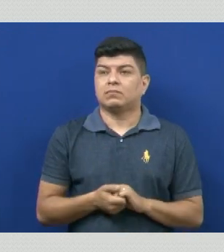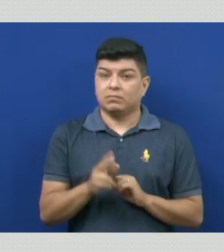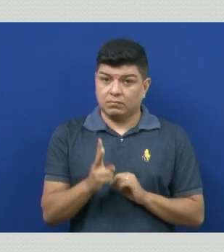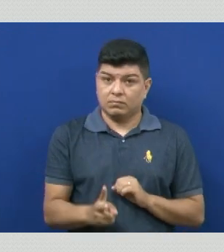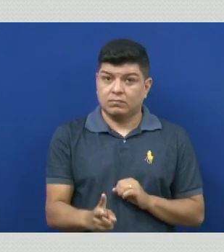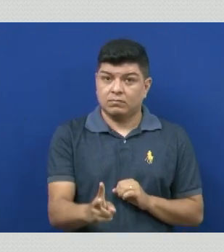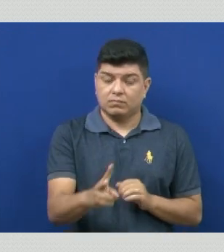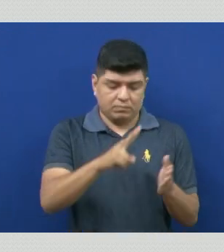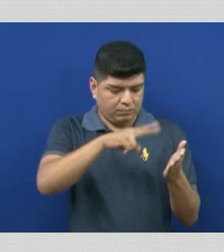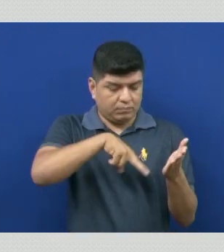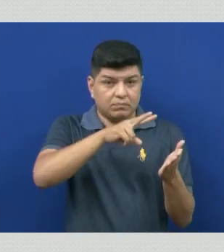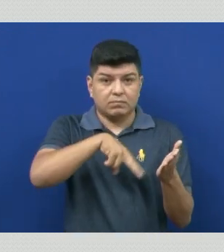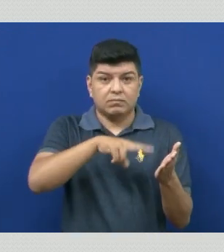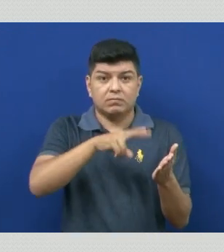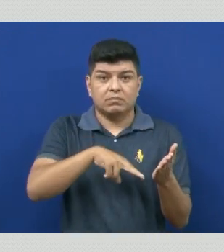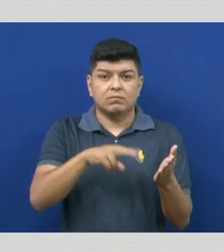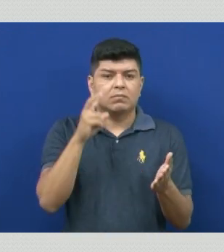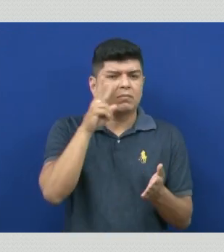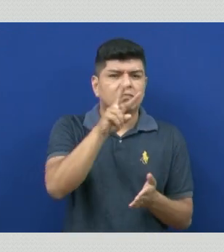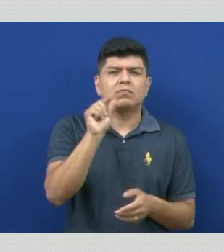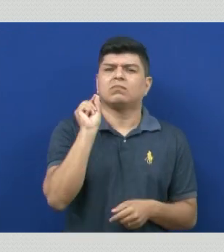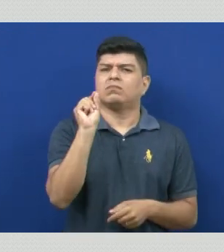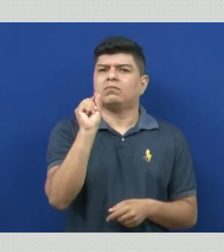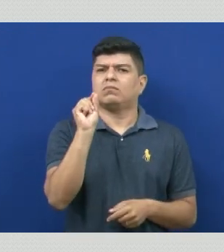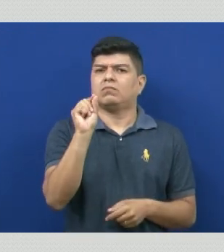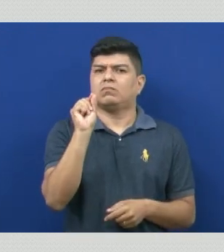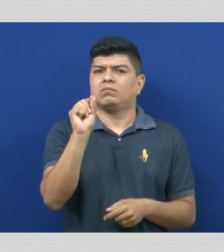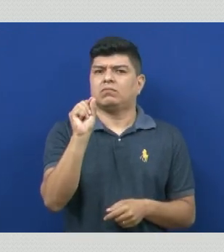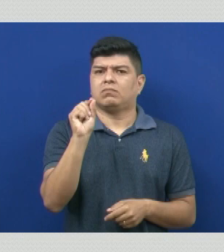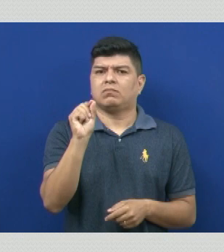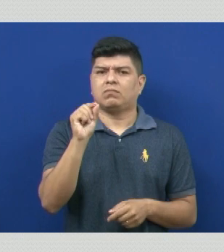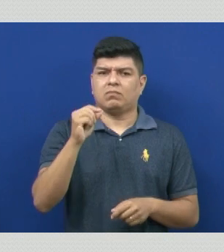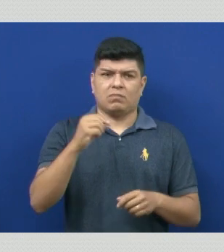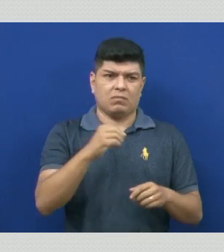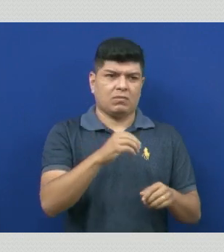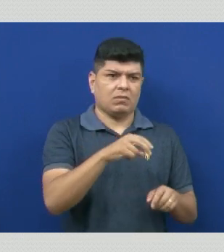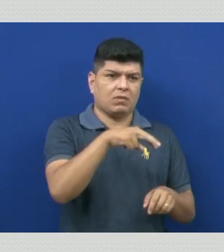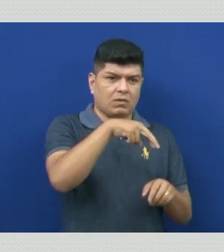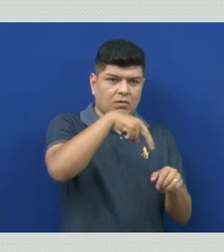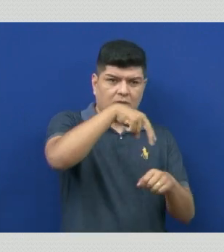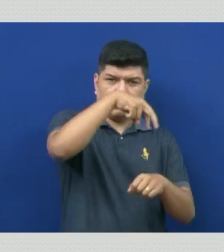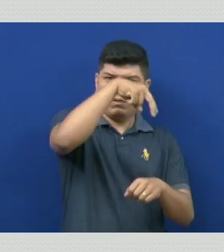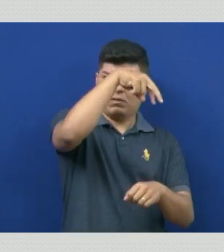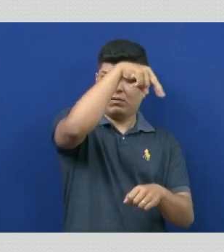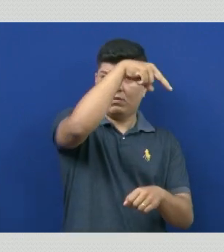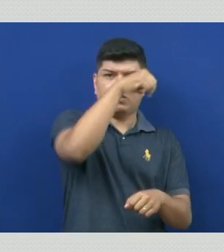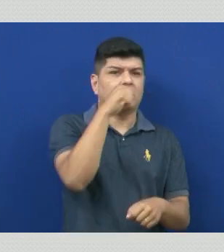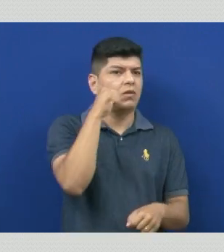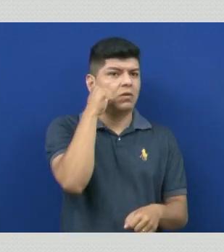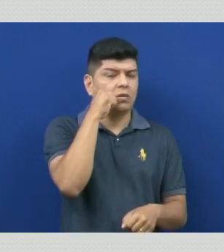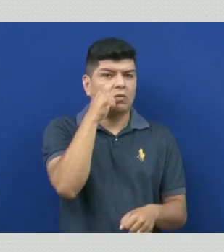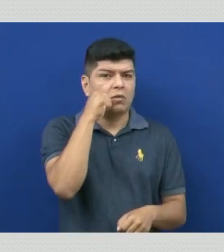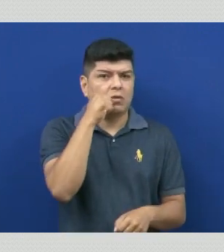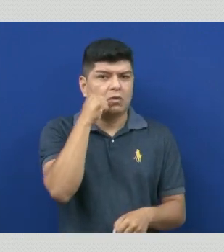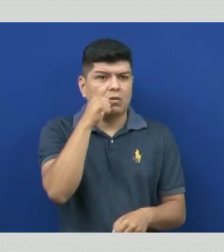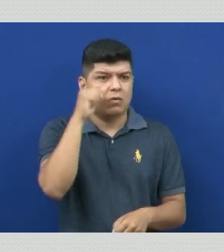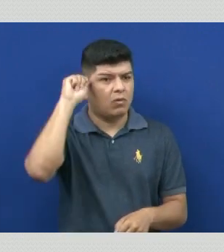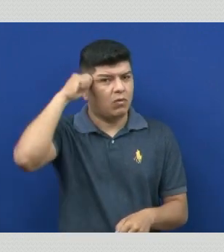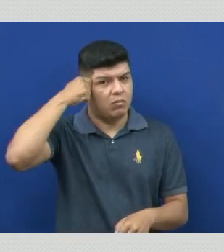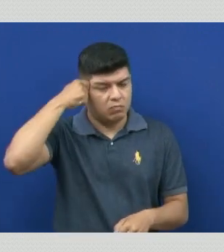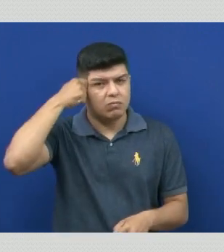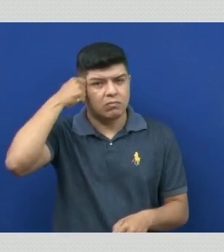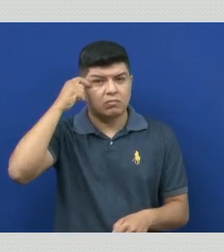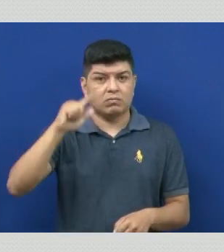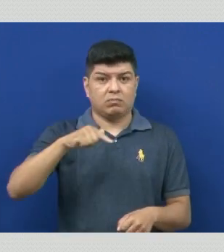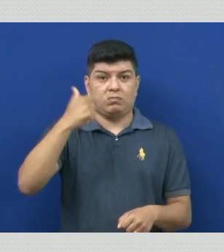Prosseguindo ainda com a leitura. O que viste? Vi na nossa escada um homem preto. Era um carvoeiro. Depois vi um homem